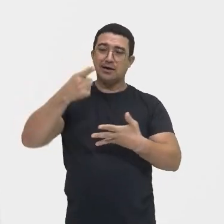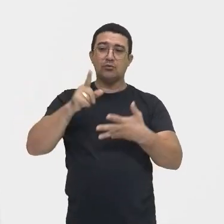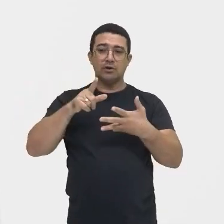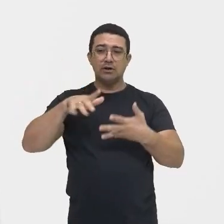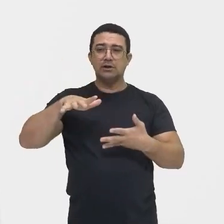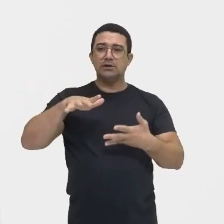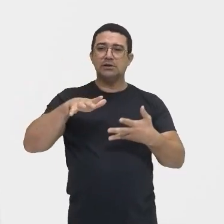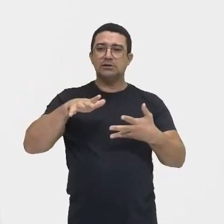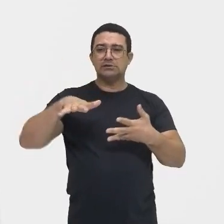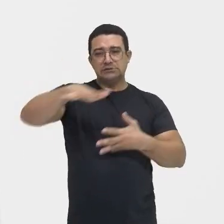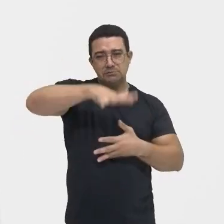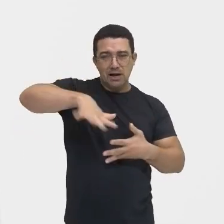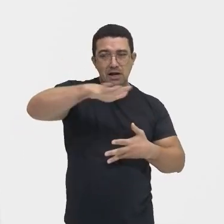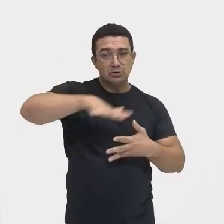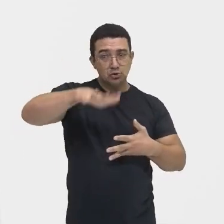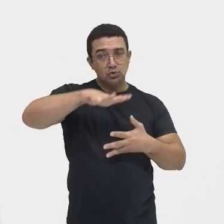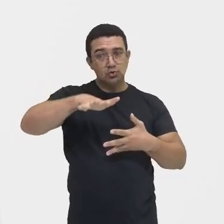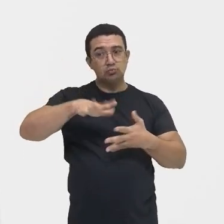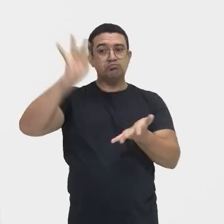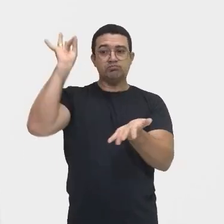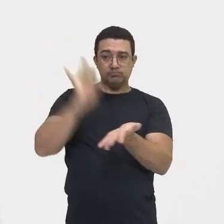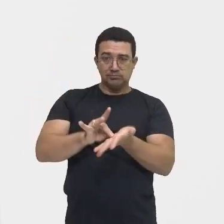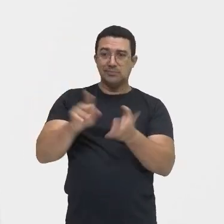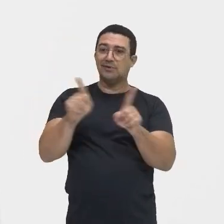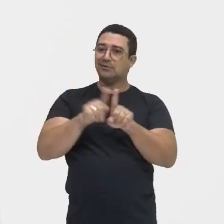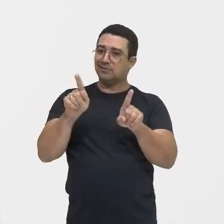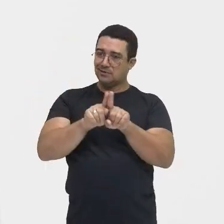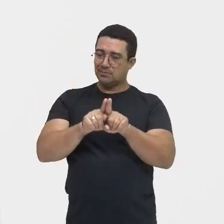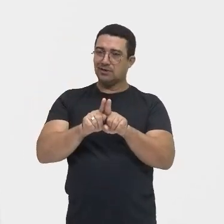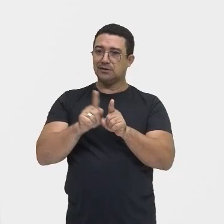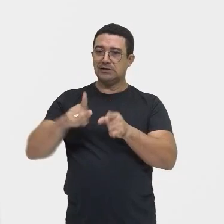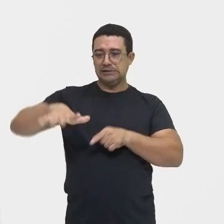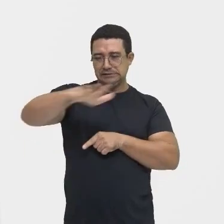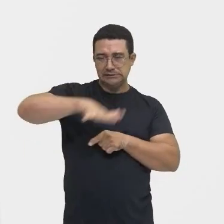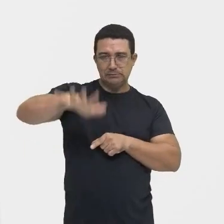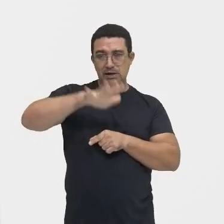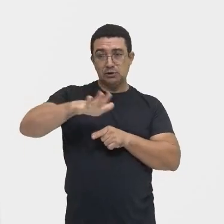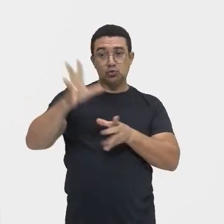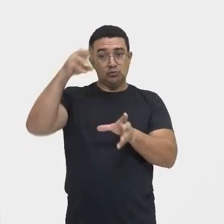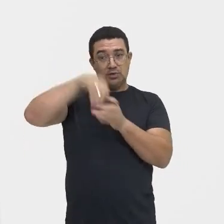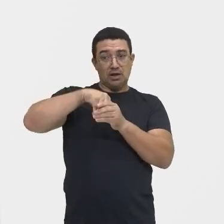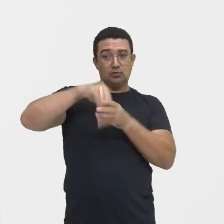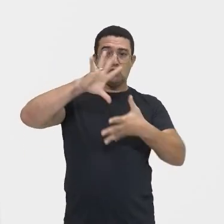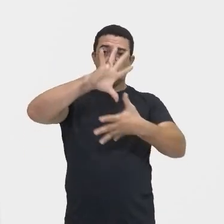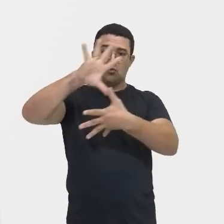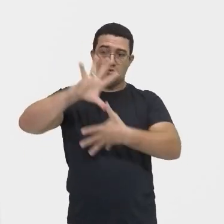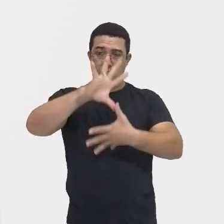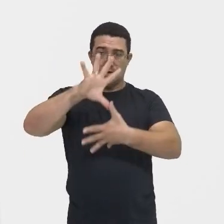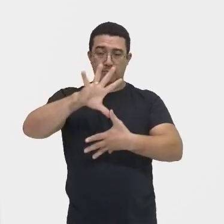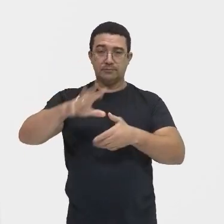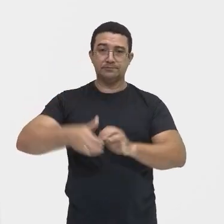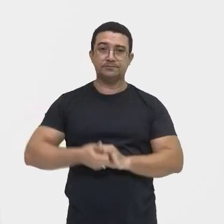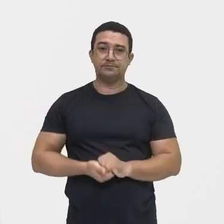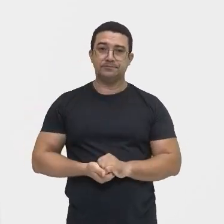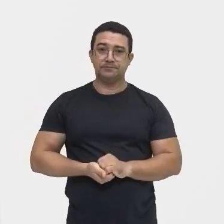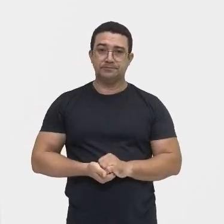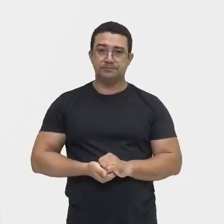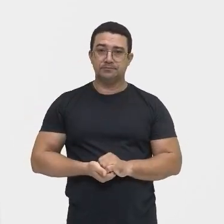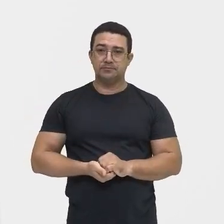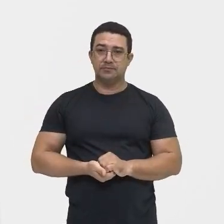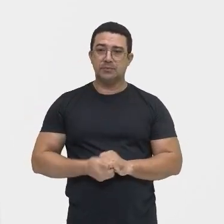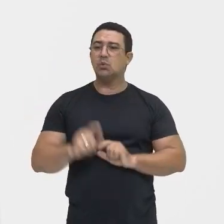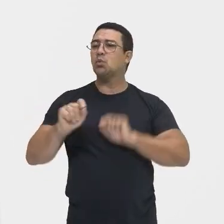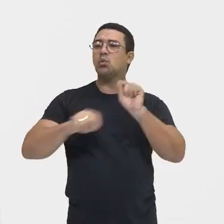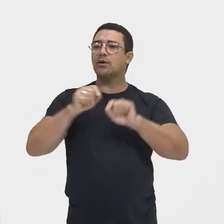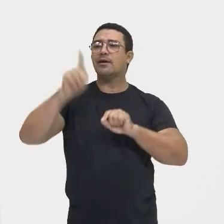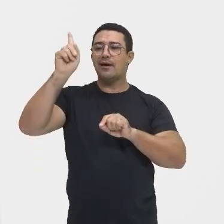real e o espaço no mapa, tá certo? Então, a escala, perdão, desculpa. Primeiramente, o que é a escala, não